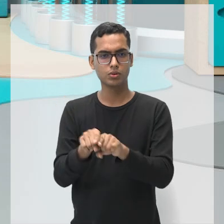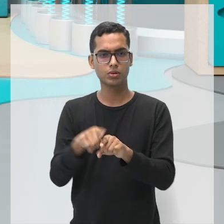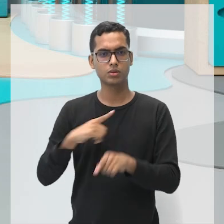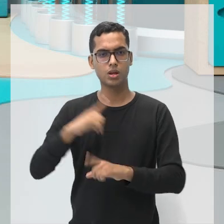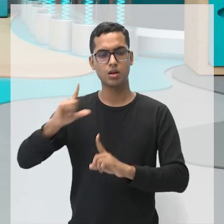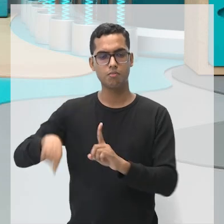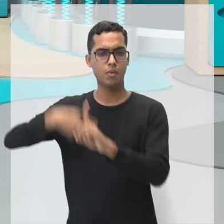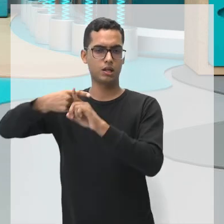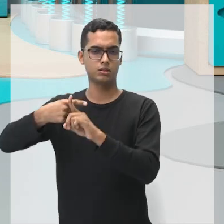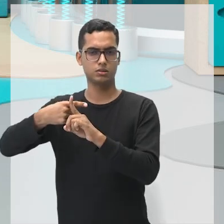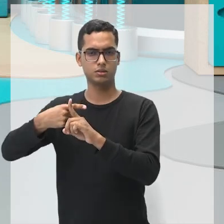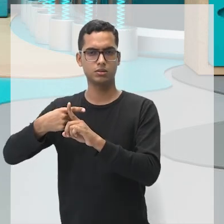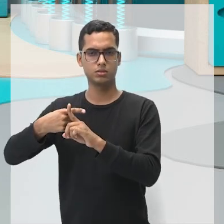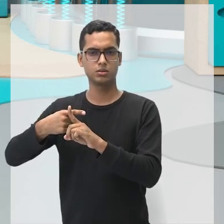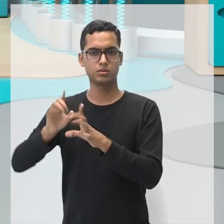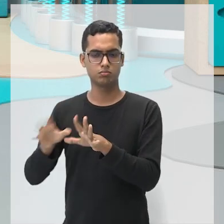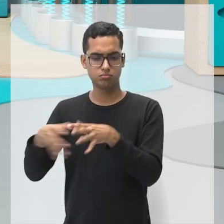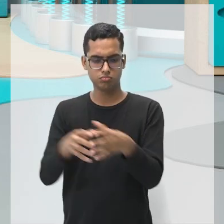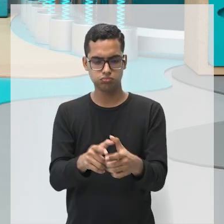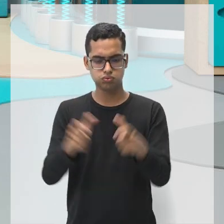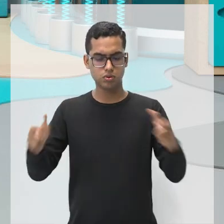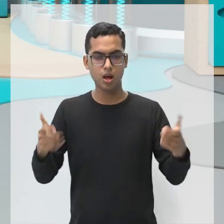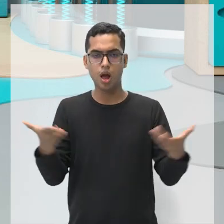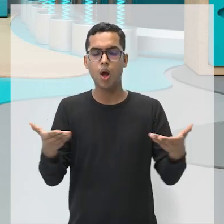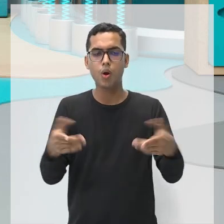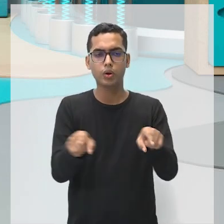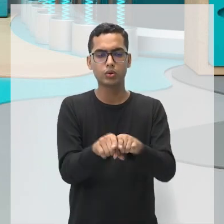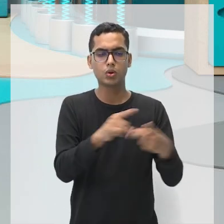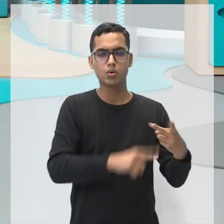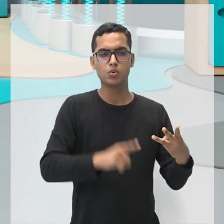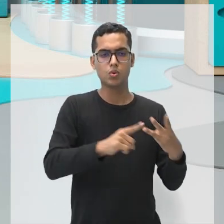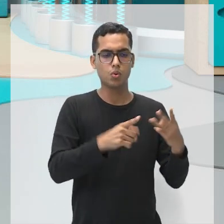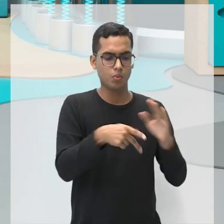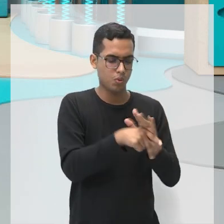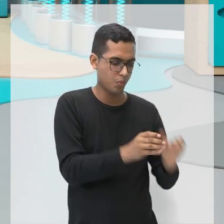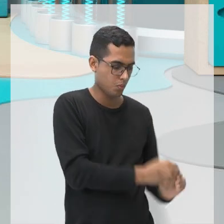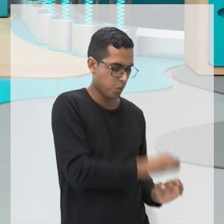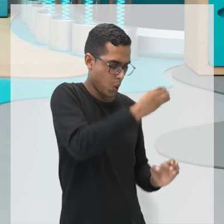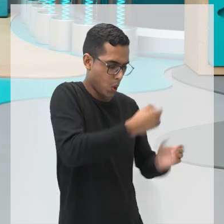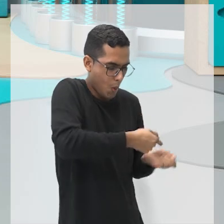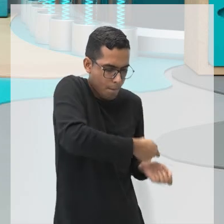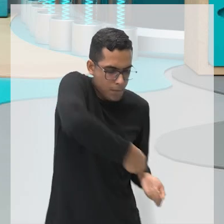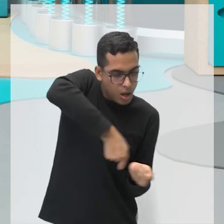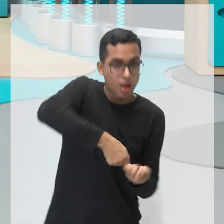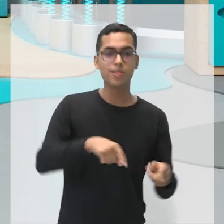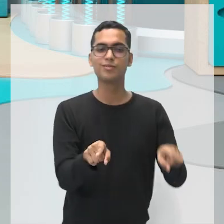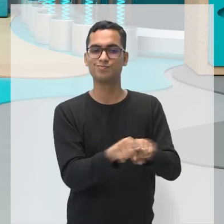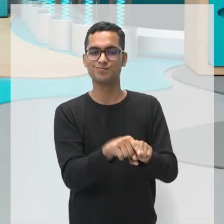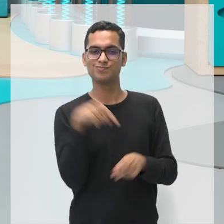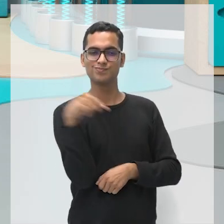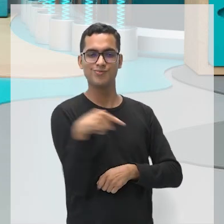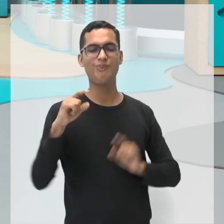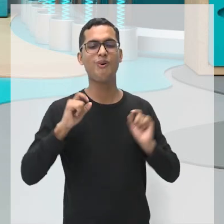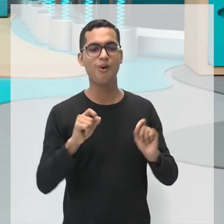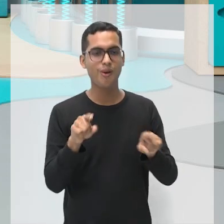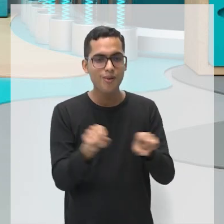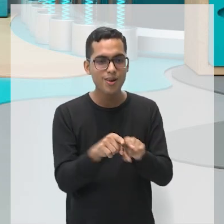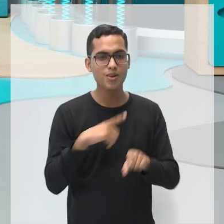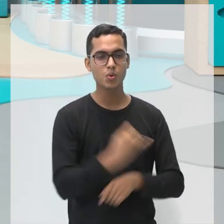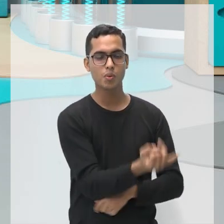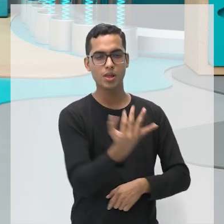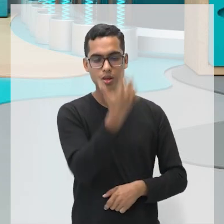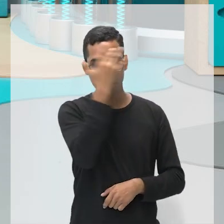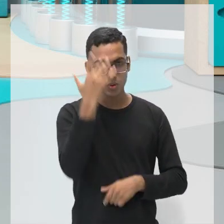no jogo de tacobol, apenas duas duplas, uma contra a outra, fazem o jogo. O beisebol e o cricket são jogados em um